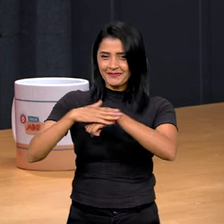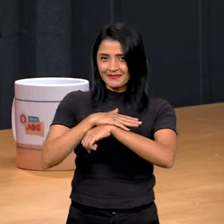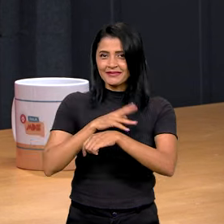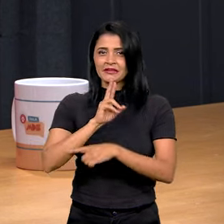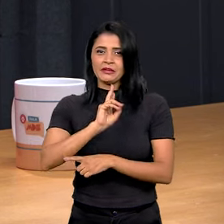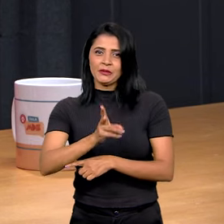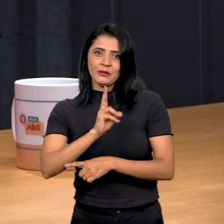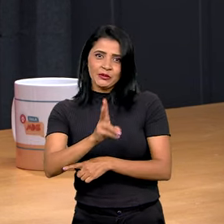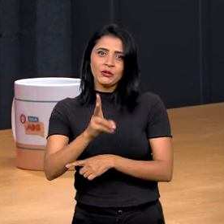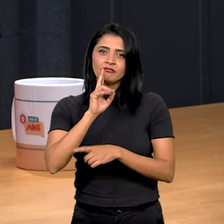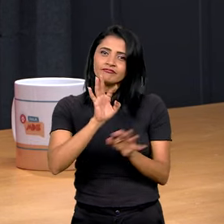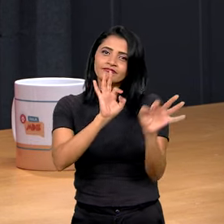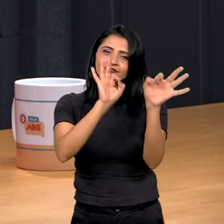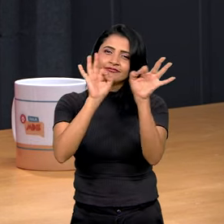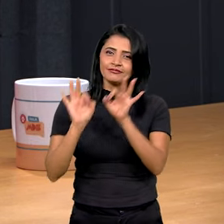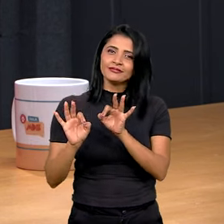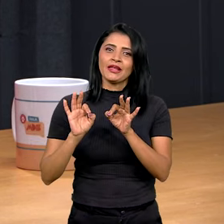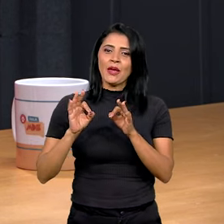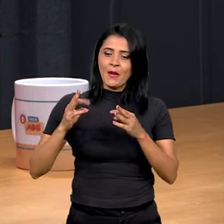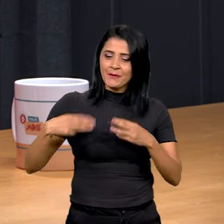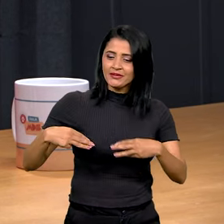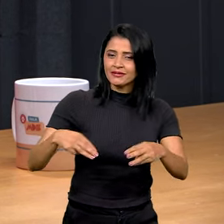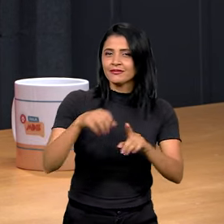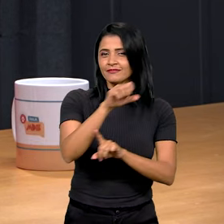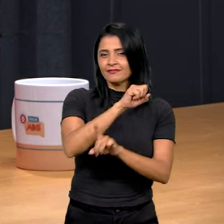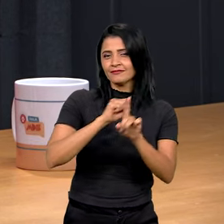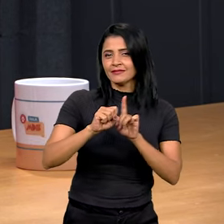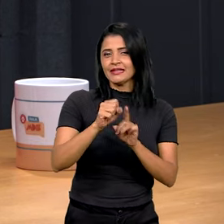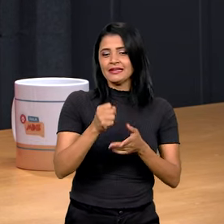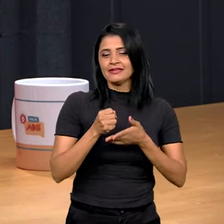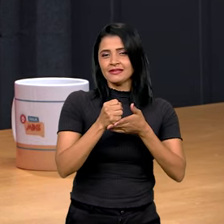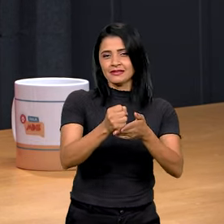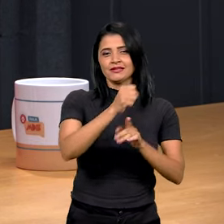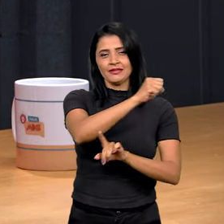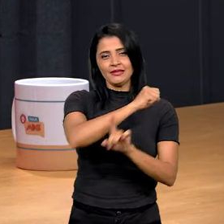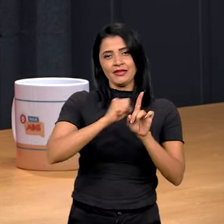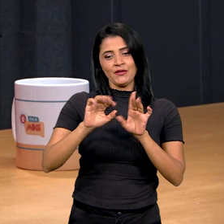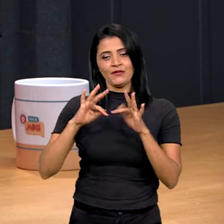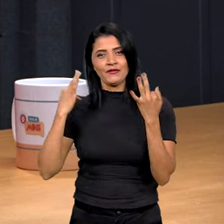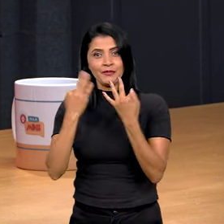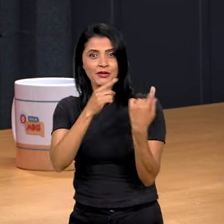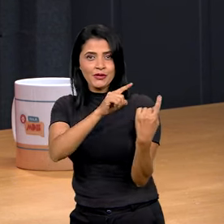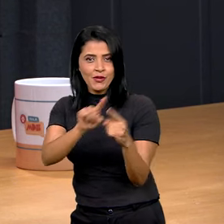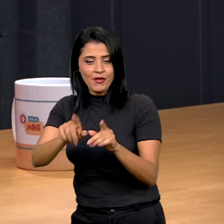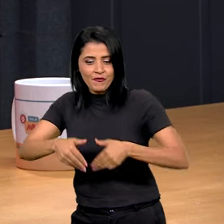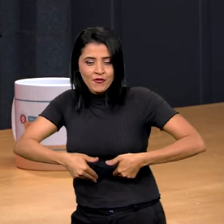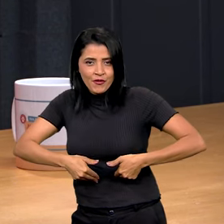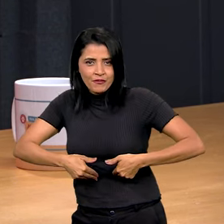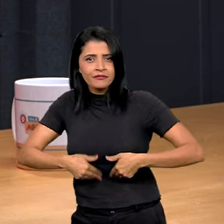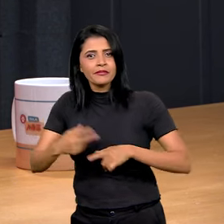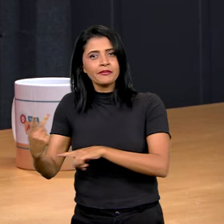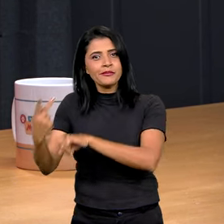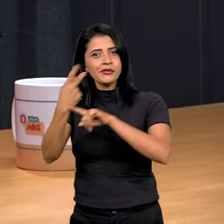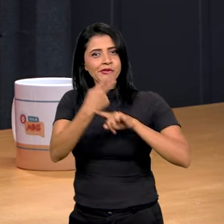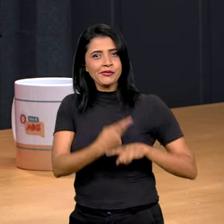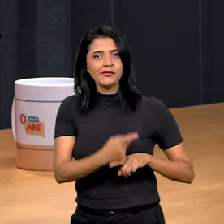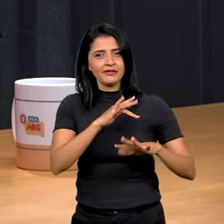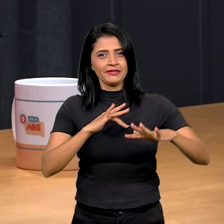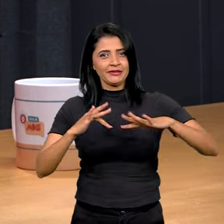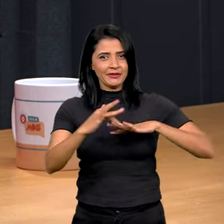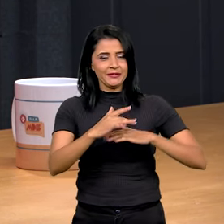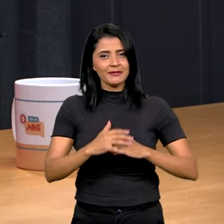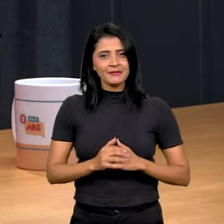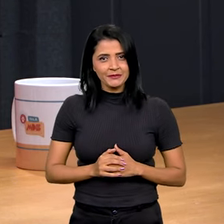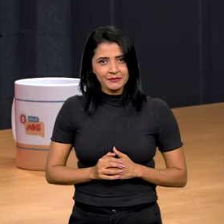conversa para continuar acompanhando o Ministério do Desenvolvimento e assistência social família e comate a fome procure-nos